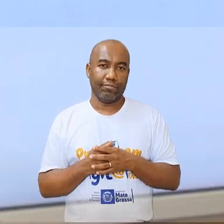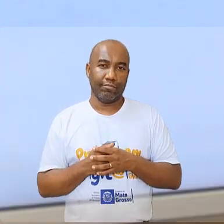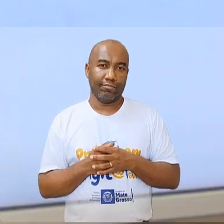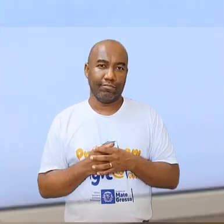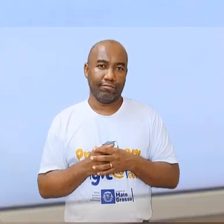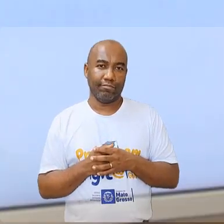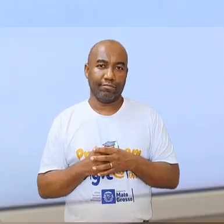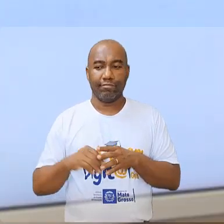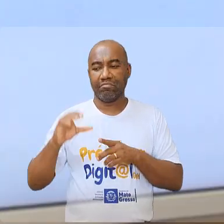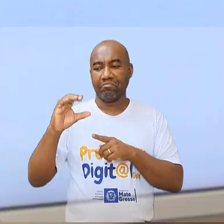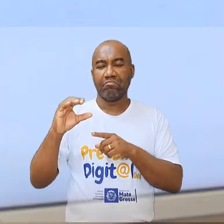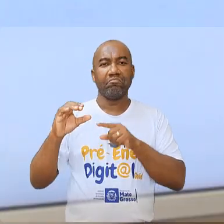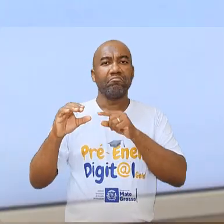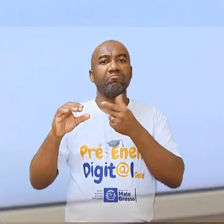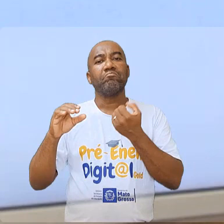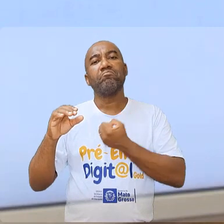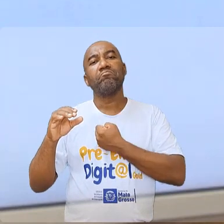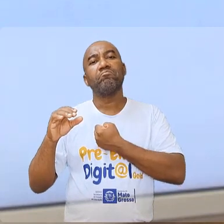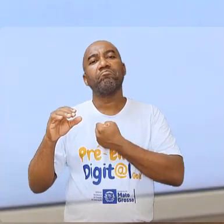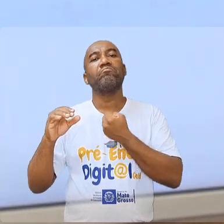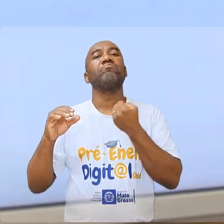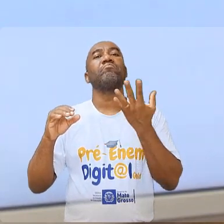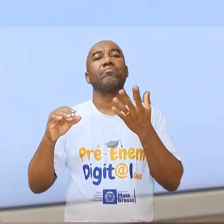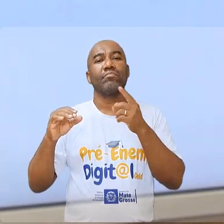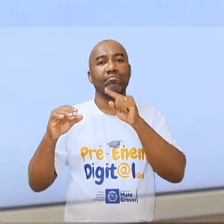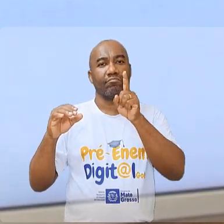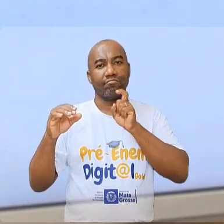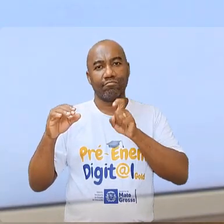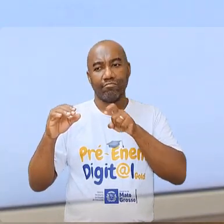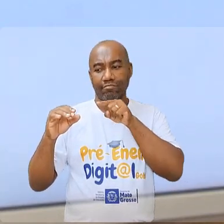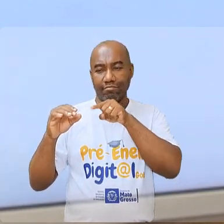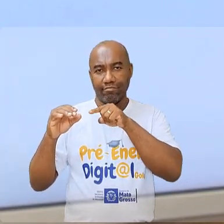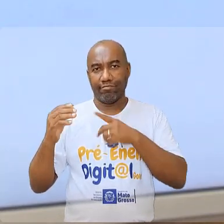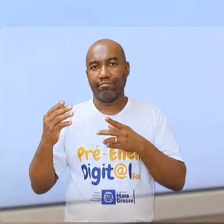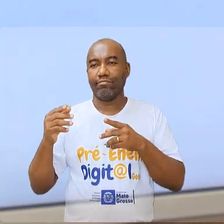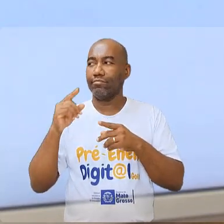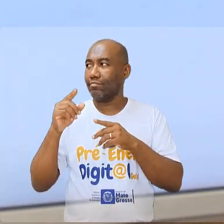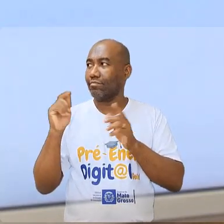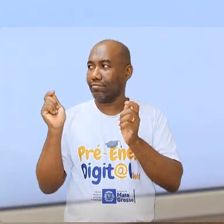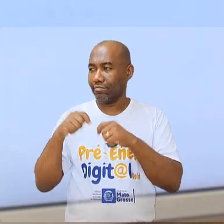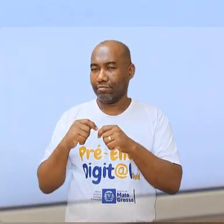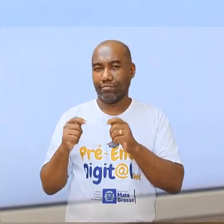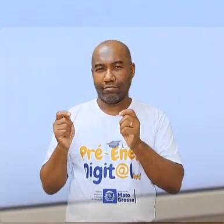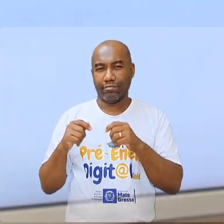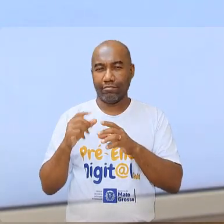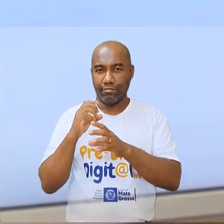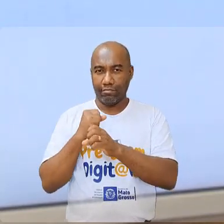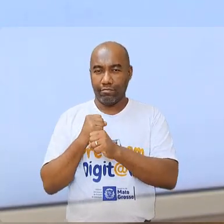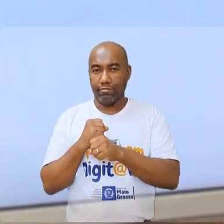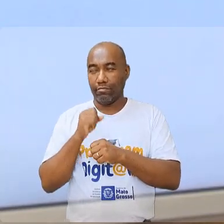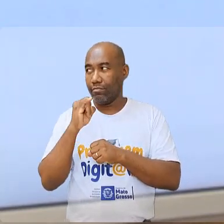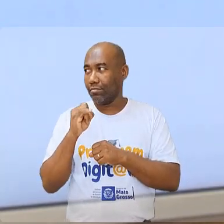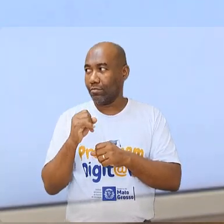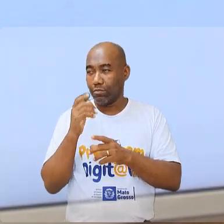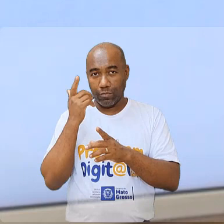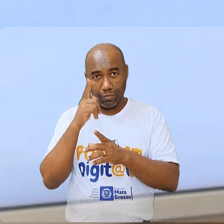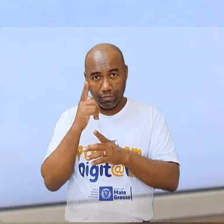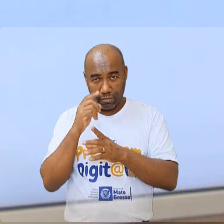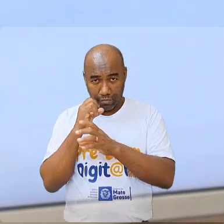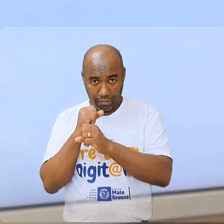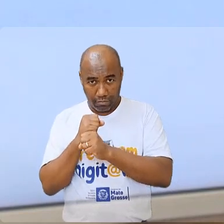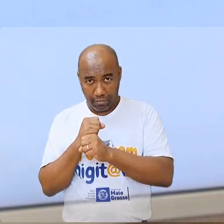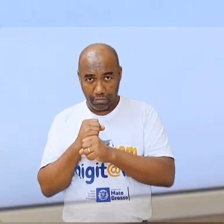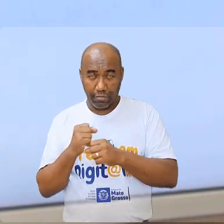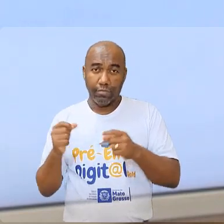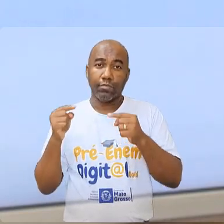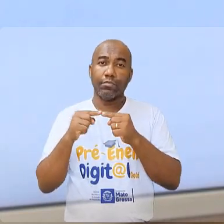mesmo que o meu eu consigo fazer assim já de cara não mas eu consigo achar esse pedaço se eu conseguir achar esse